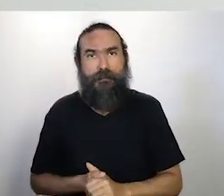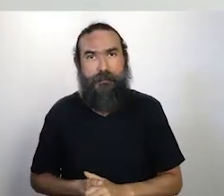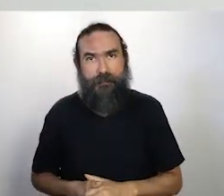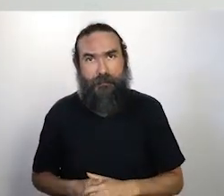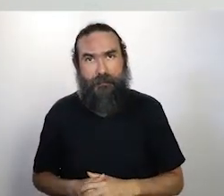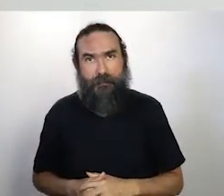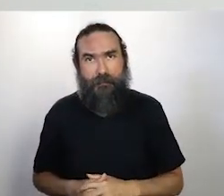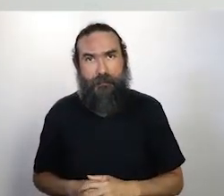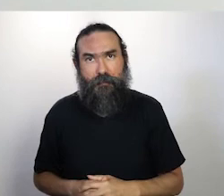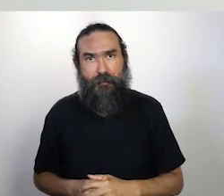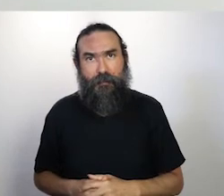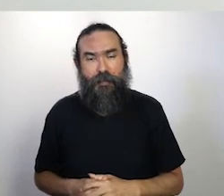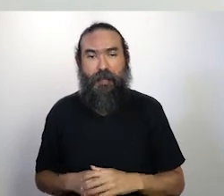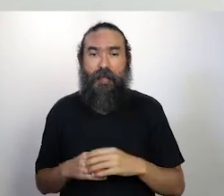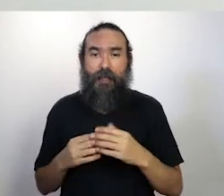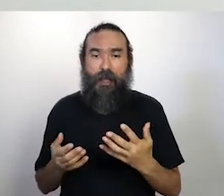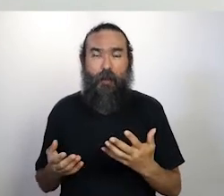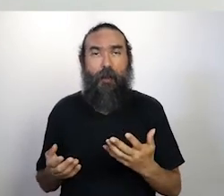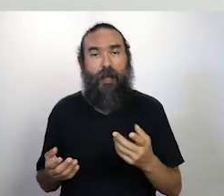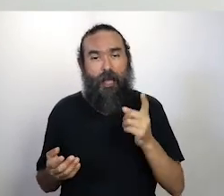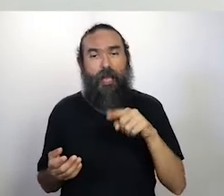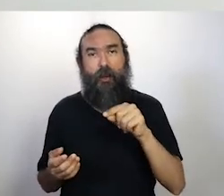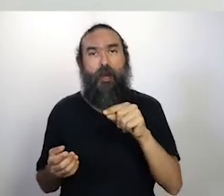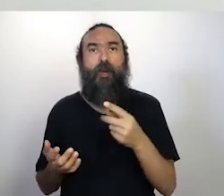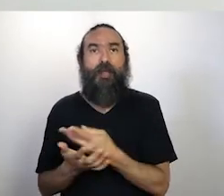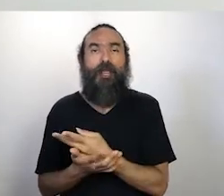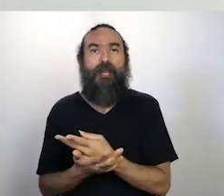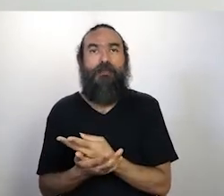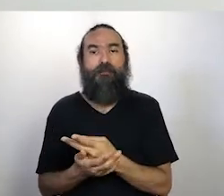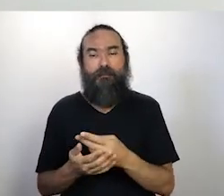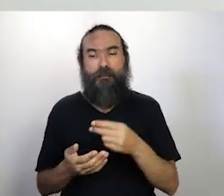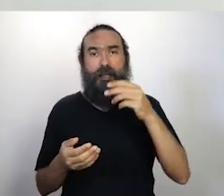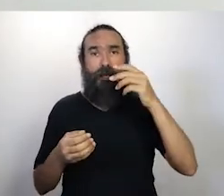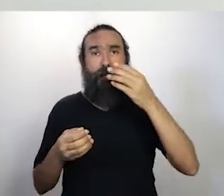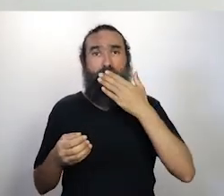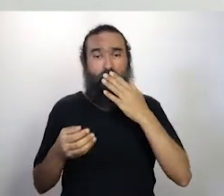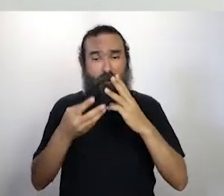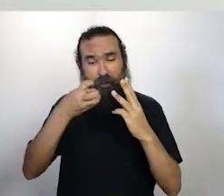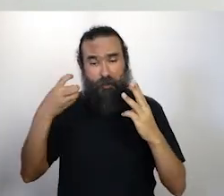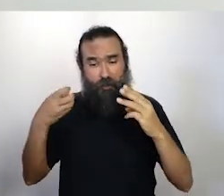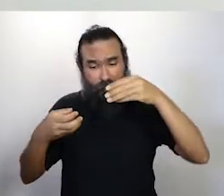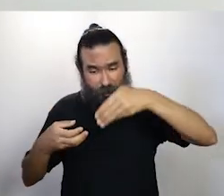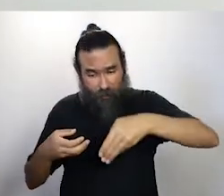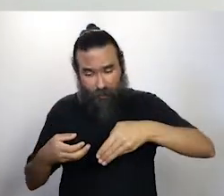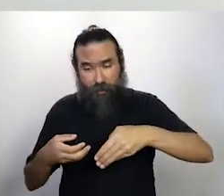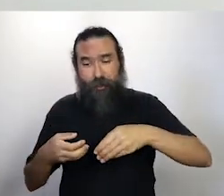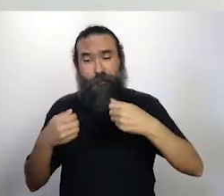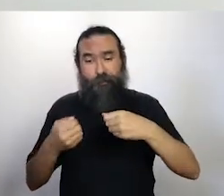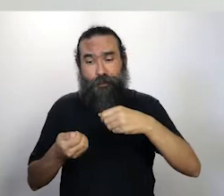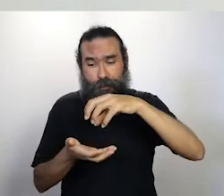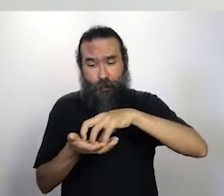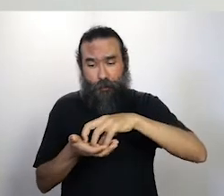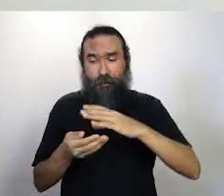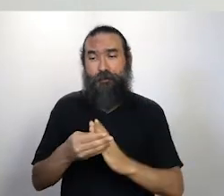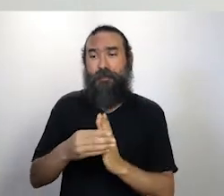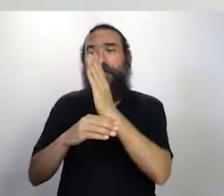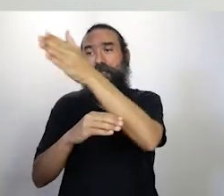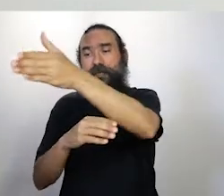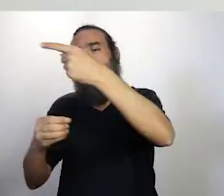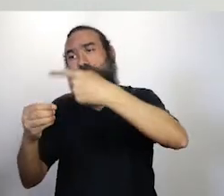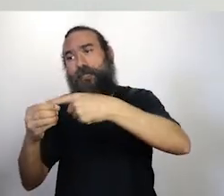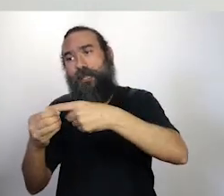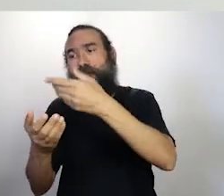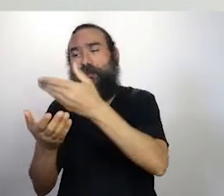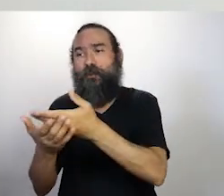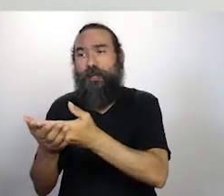Sul. Acabam que eles vão para a cidade e é uma educação que não leva em nada, né, a especificidade aqui